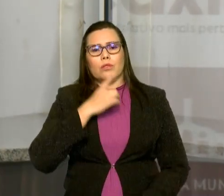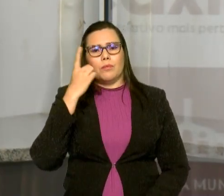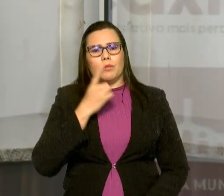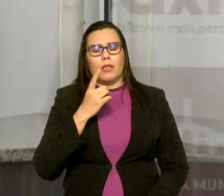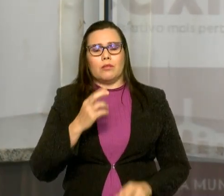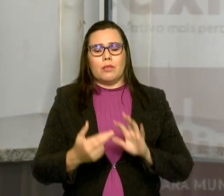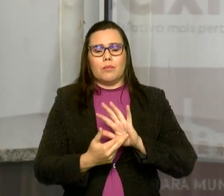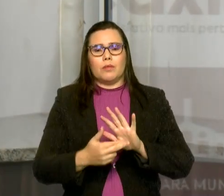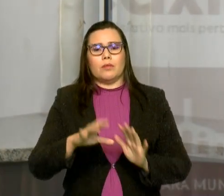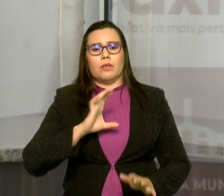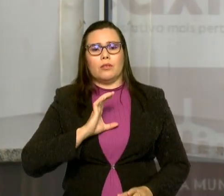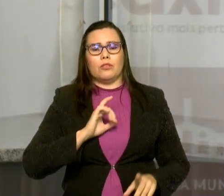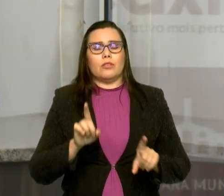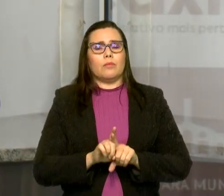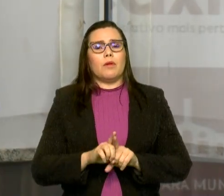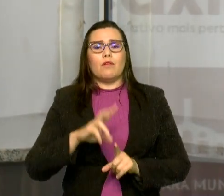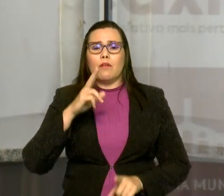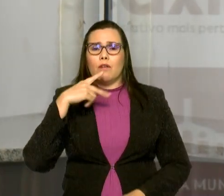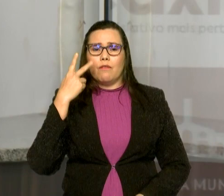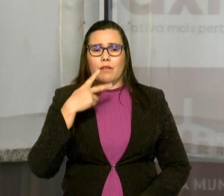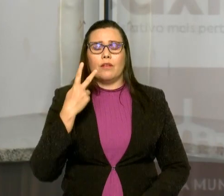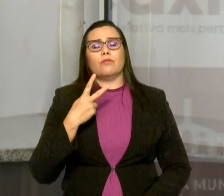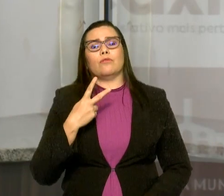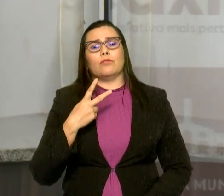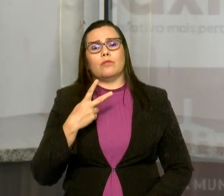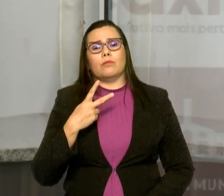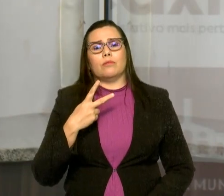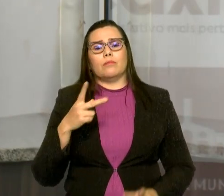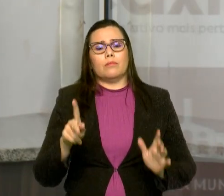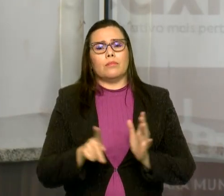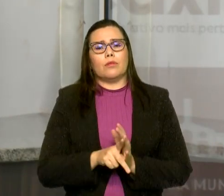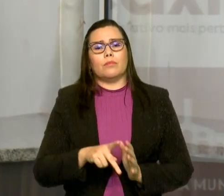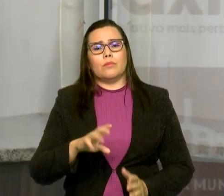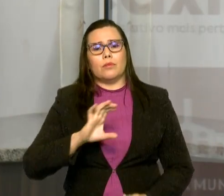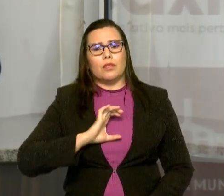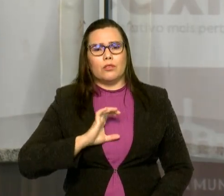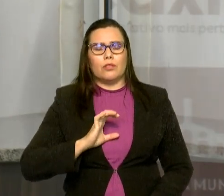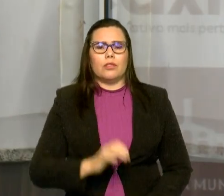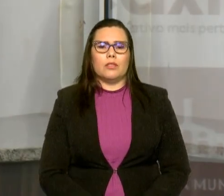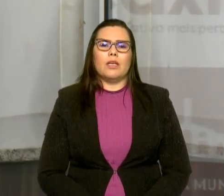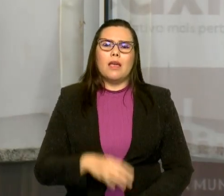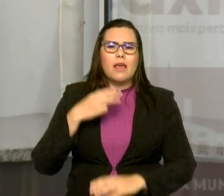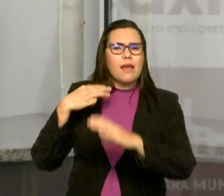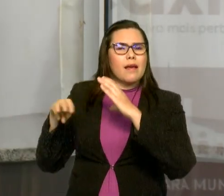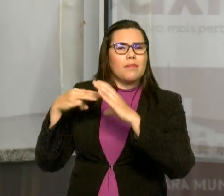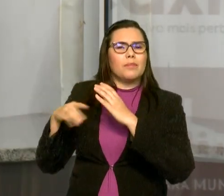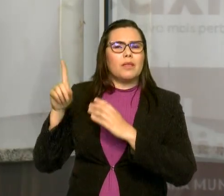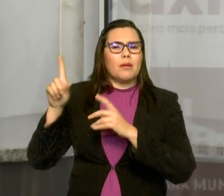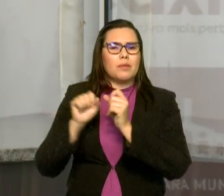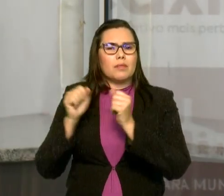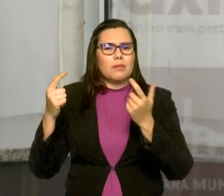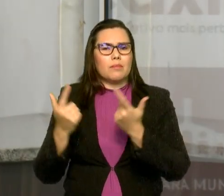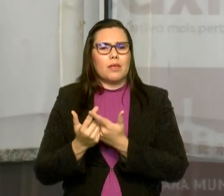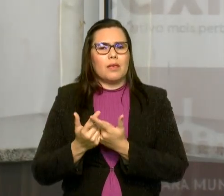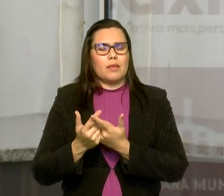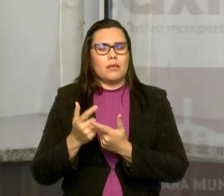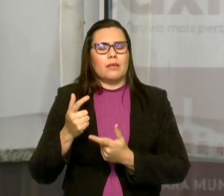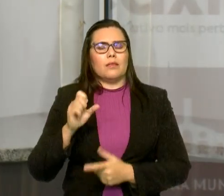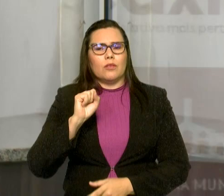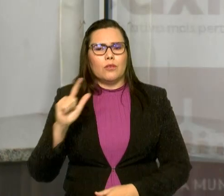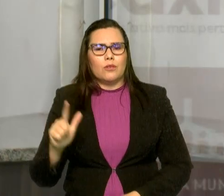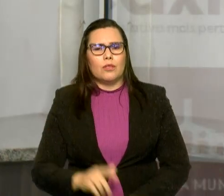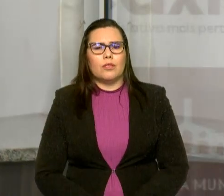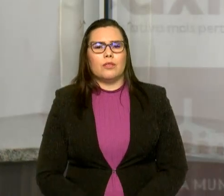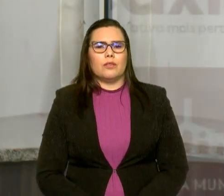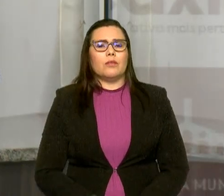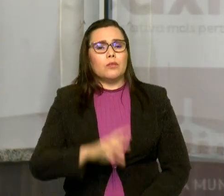que encaminhem, através do senhor presidente, que muito nos honrou aqui, nos hospedando neste momento de